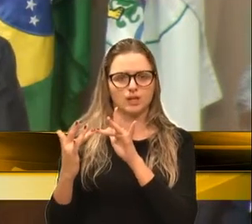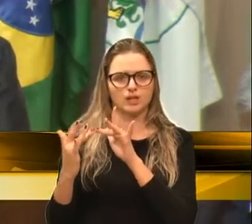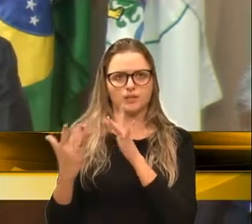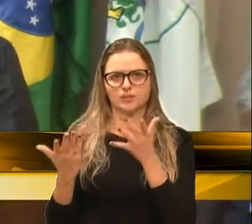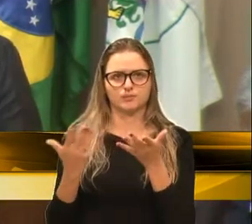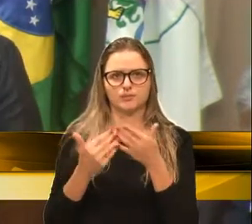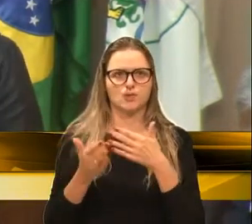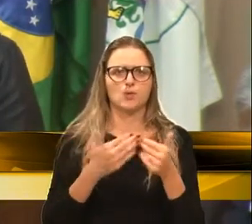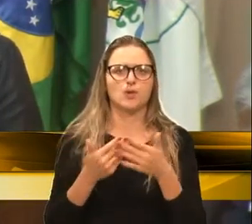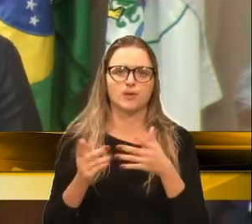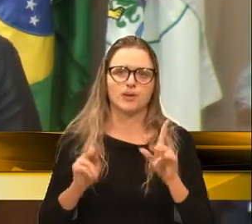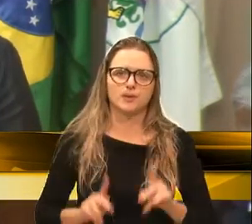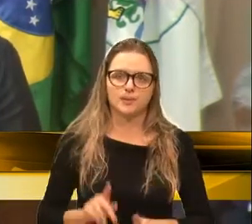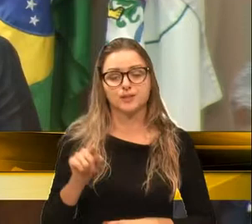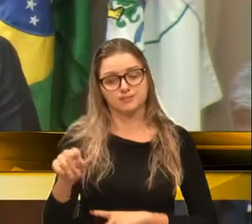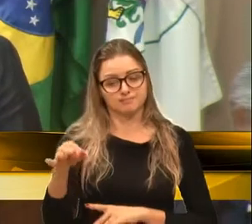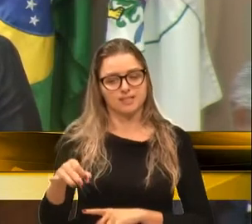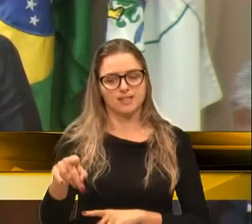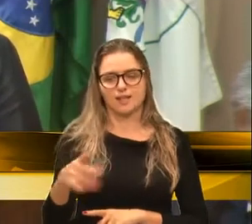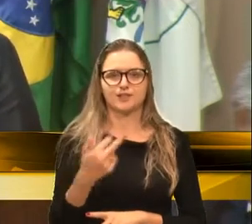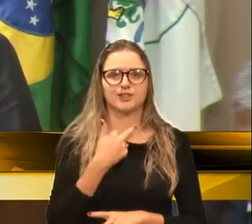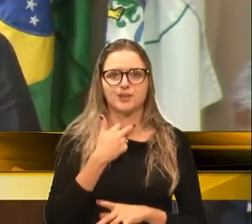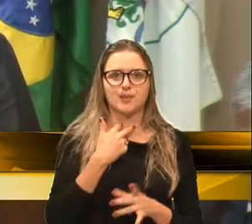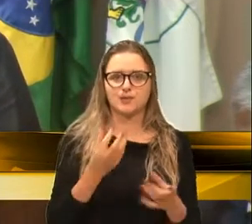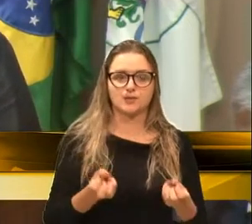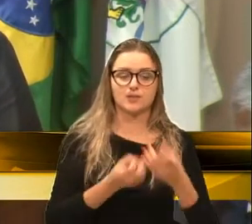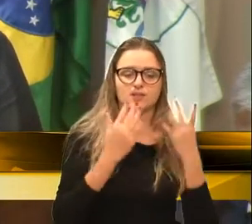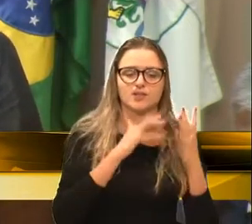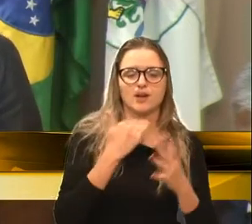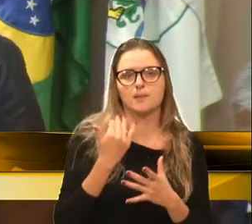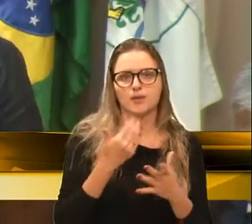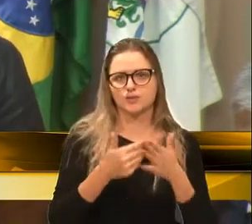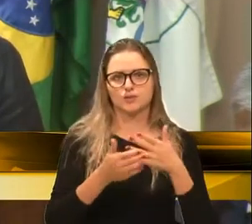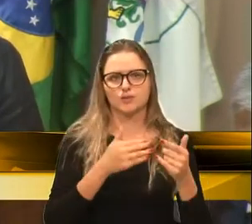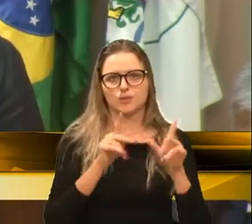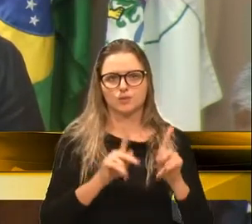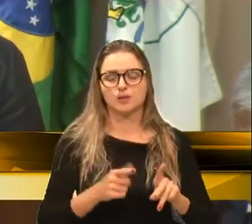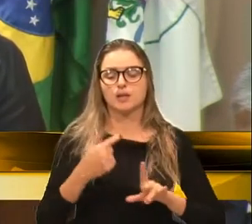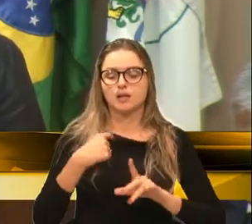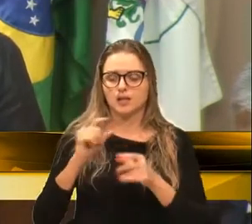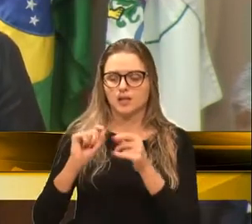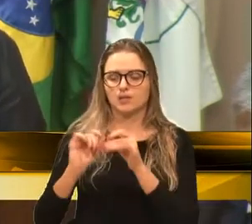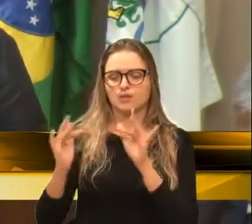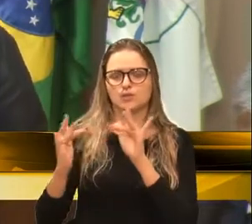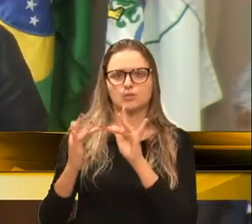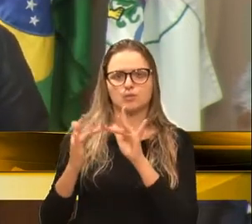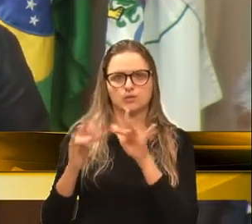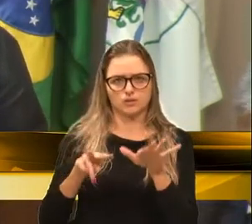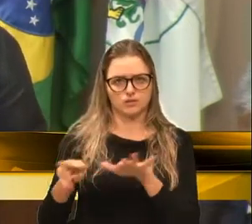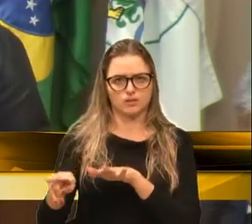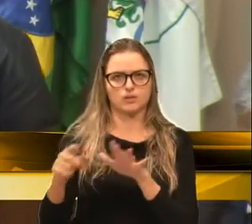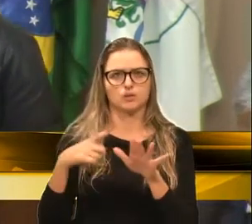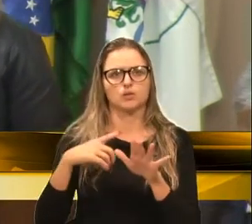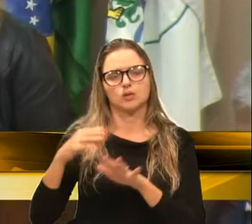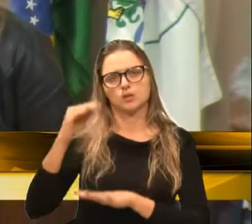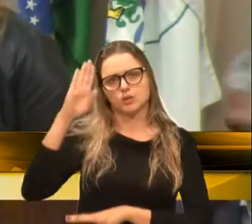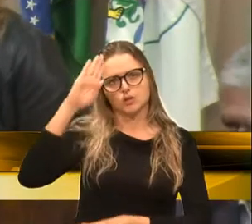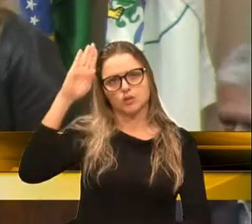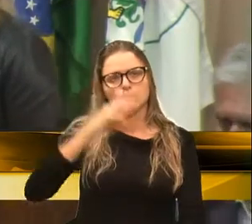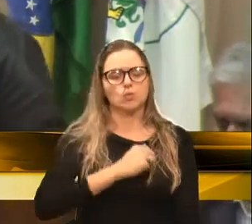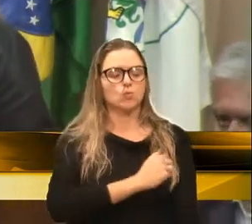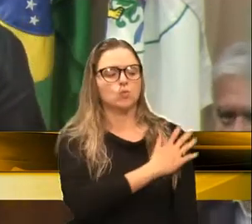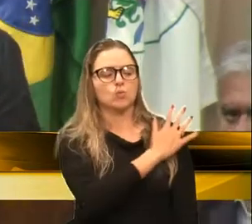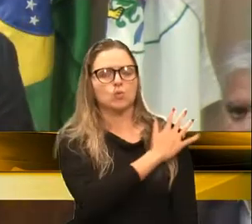qualquer pessoa, bem colocado, de qualquer pessoa. Naquela semana, eu tive contato com o coronel